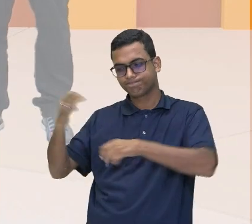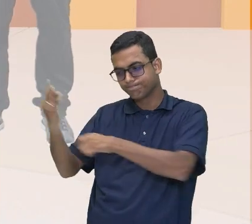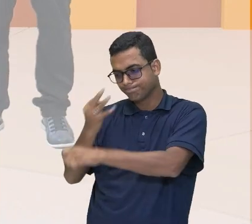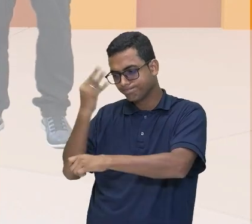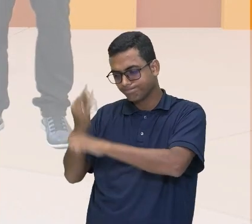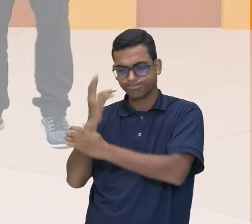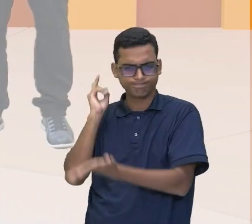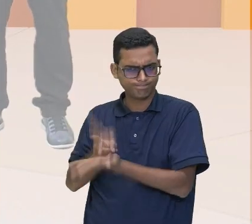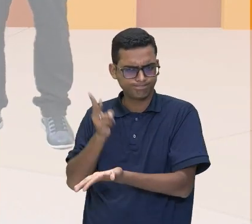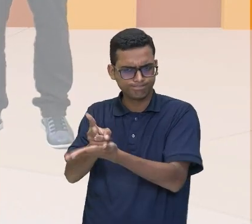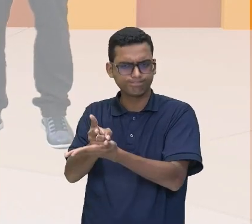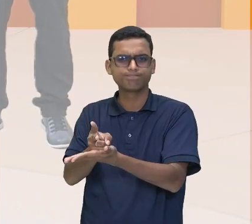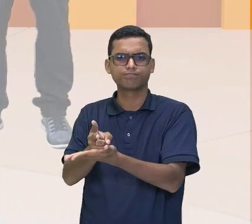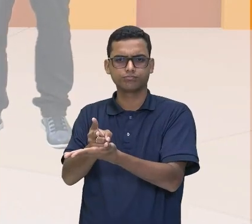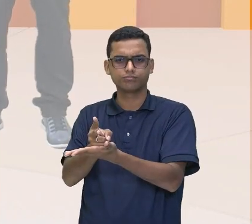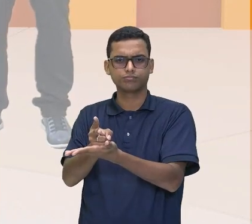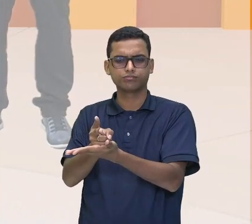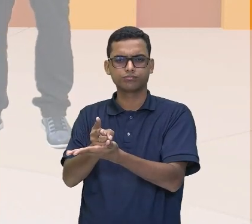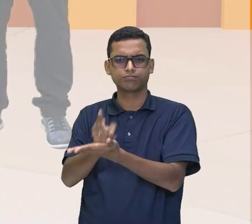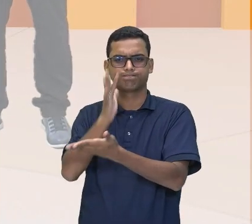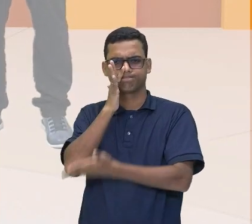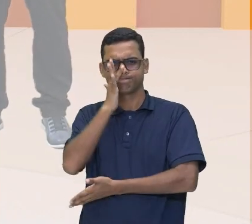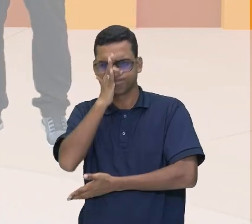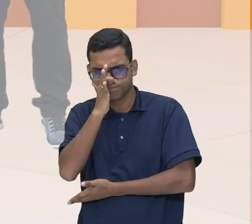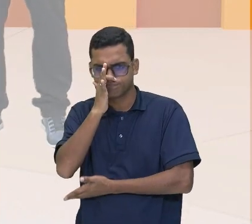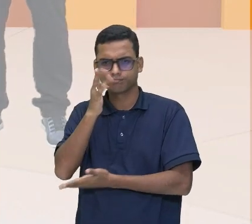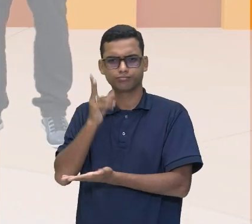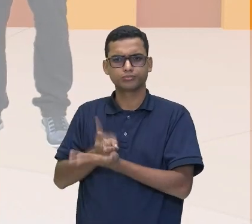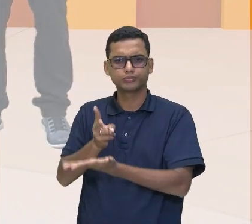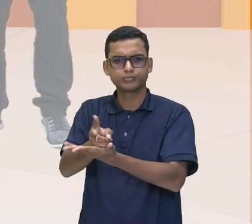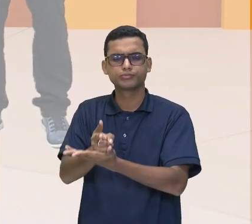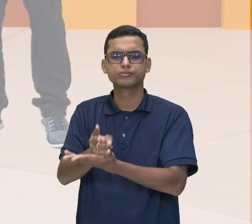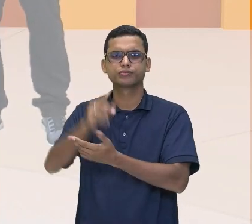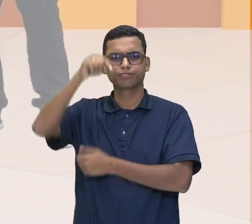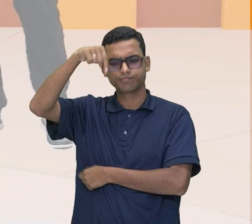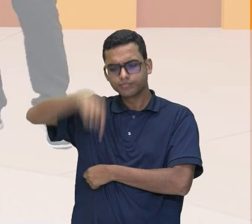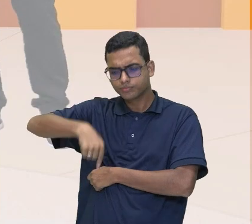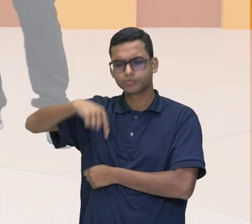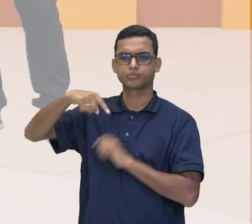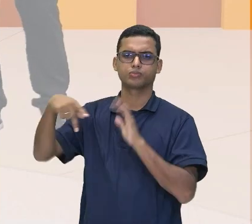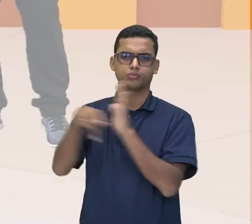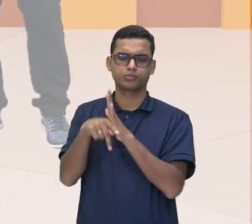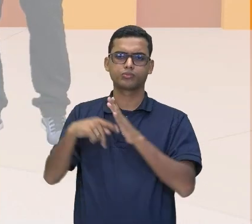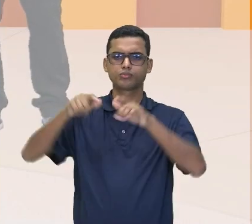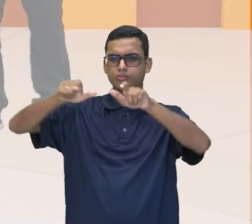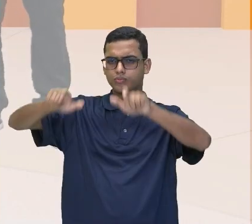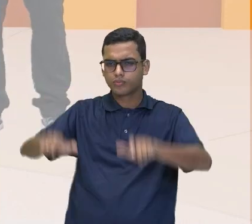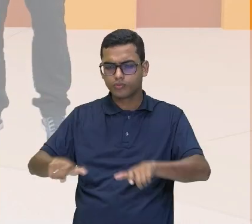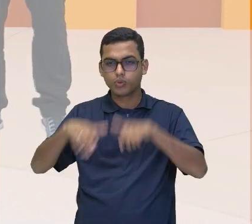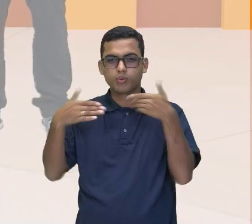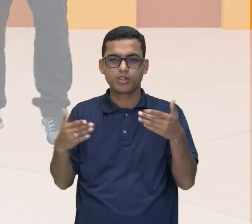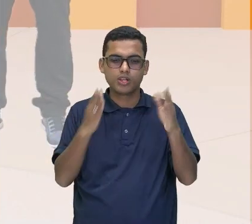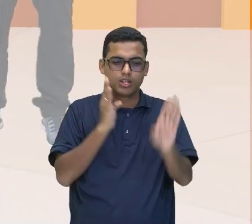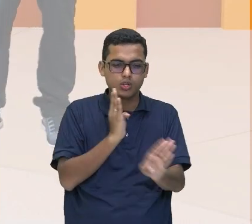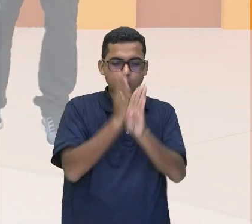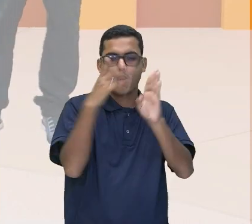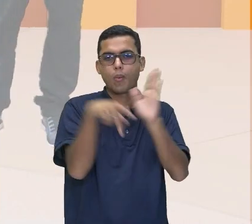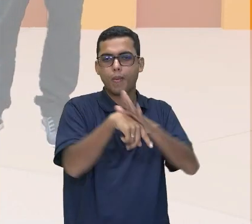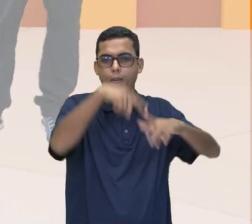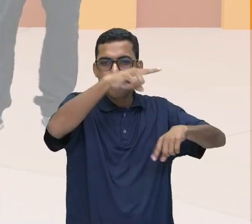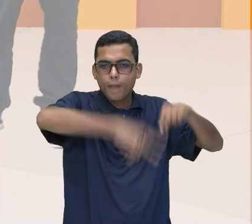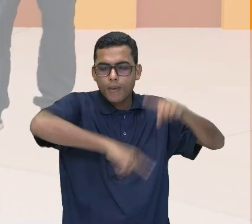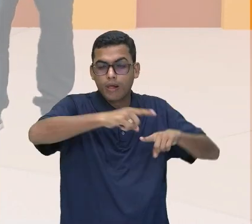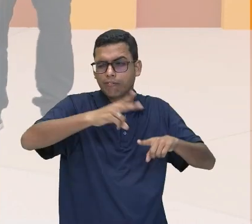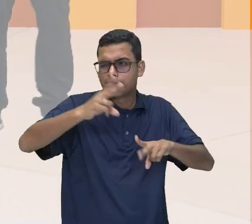existimos, nós estivemos aqui, ou nós estamos aqui, através daquele objeto que é encontrado, que é um